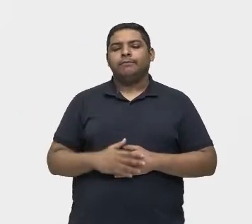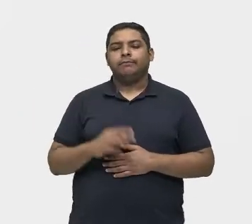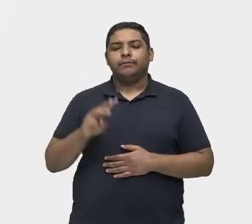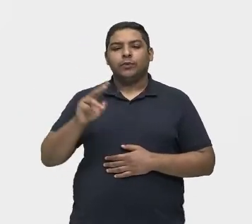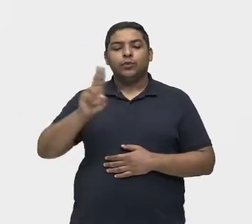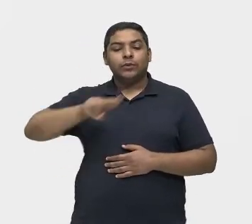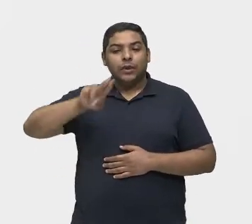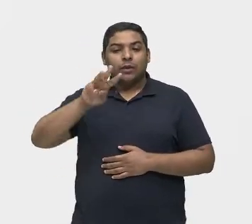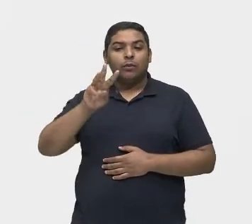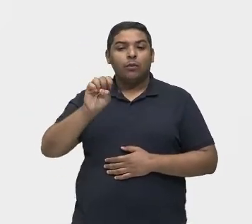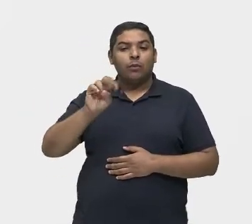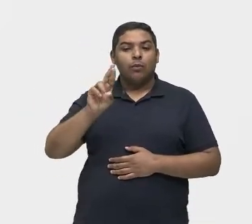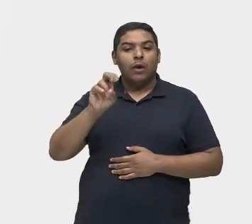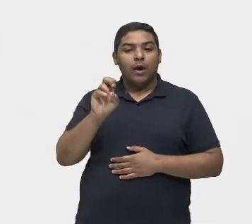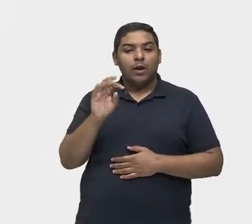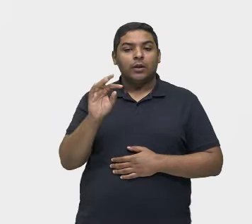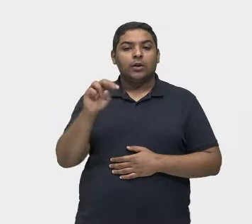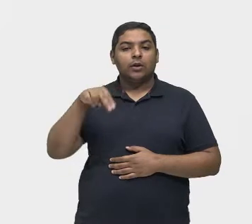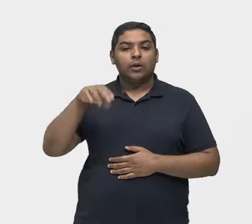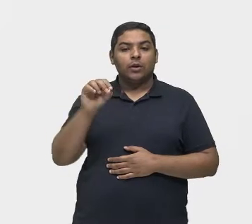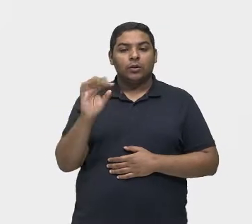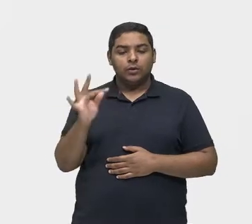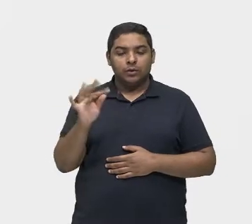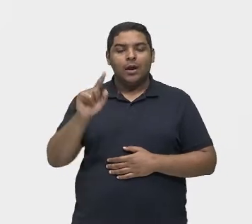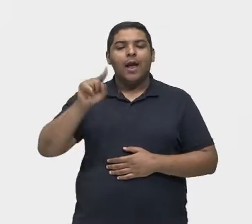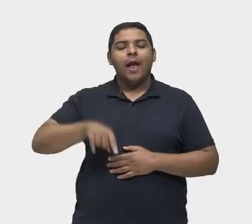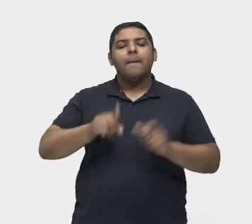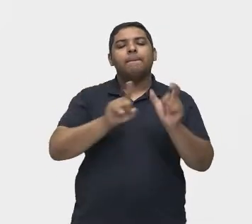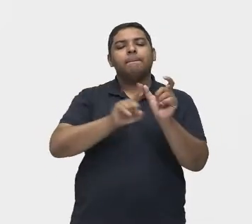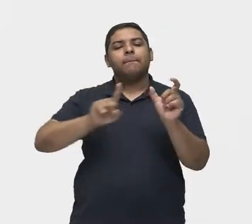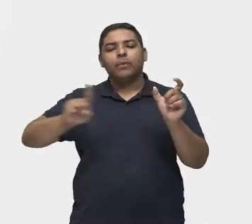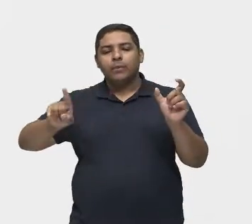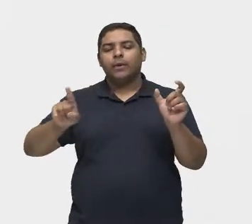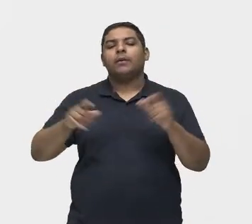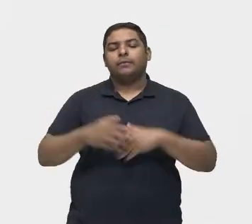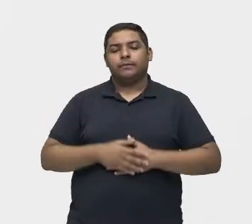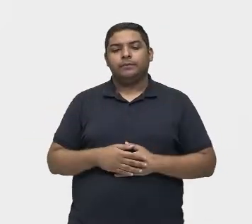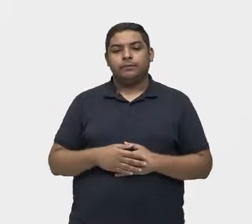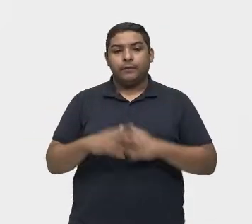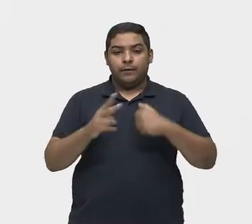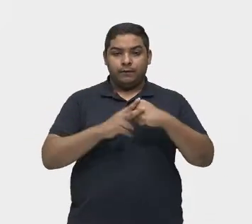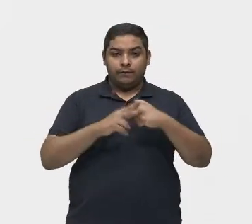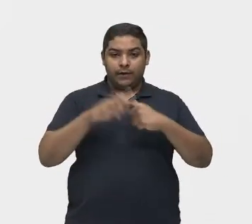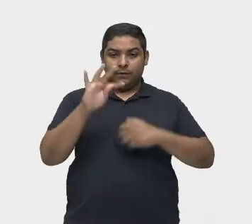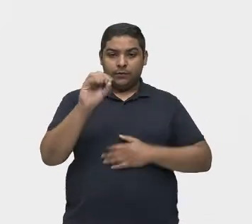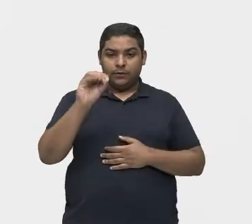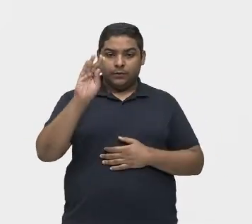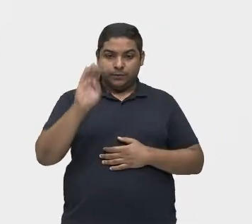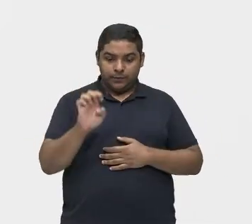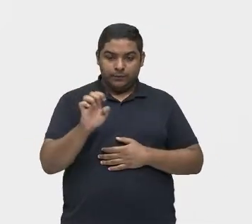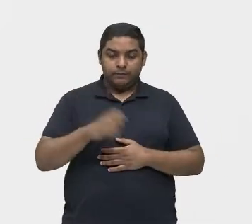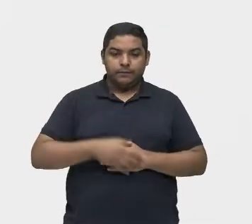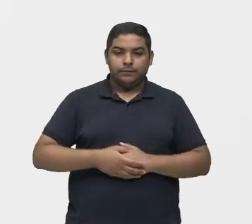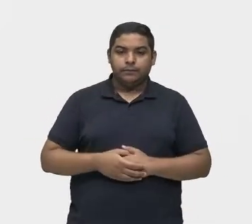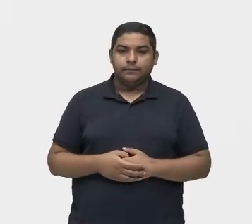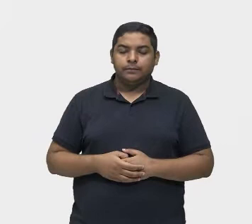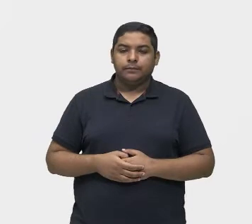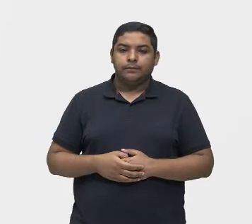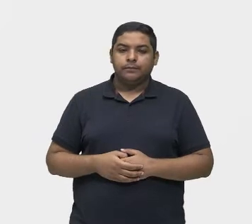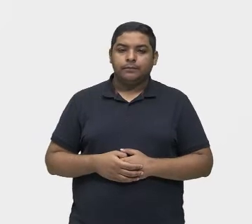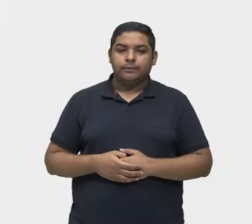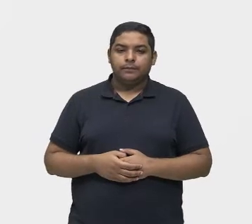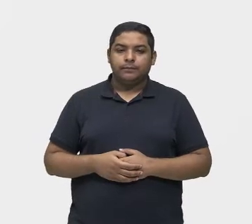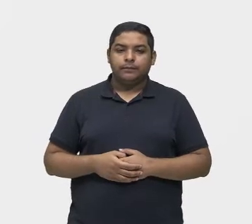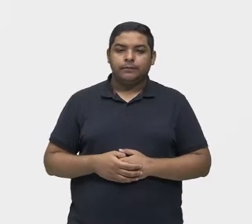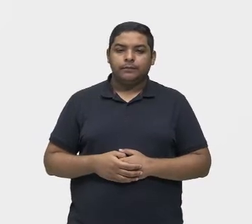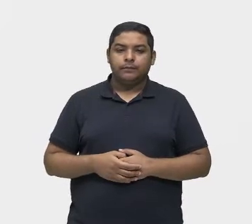a forma de plural, né, do verbo to be. Quando o sujeito estiver no plural, devo optar pelo were. My parents were not good at singing.